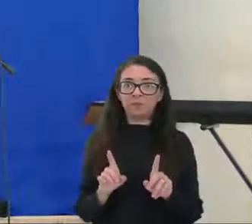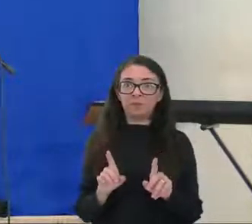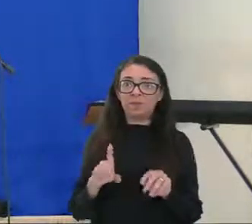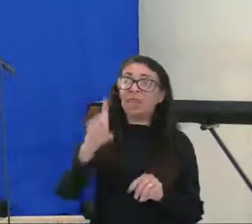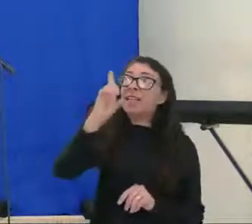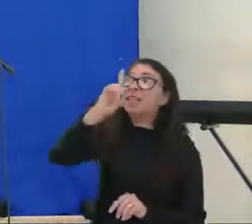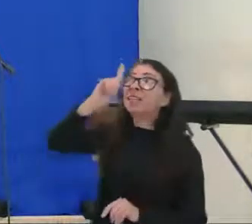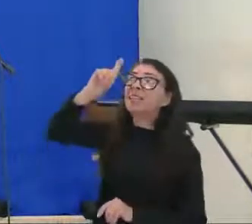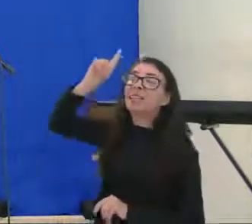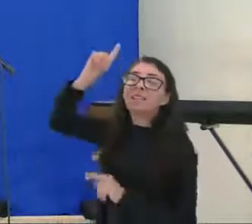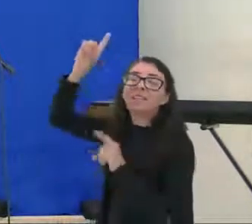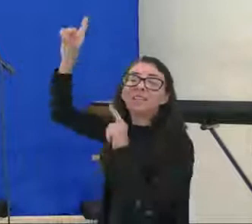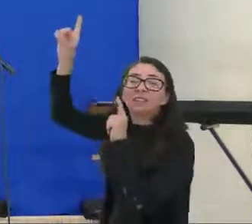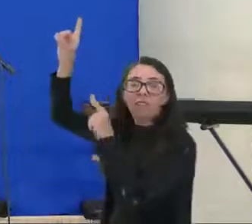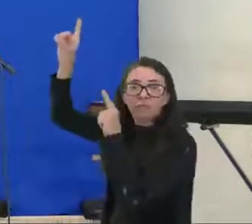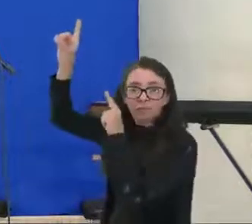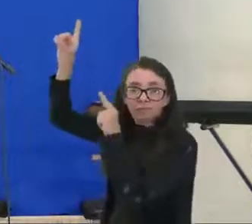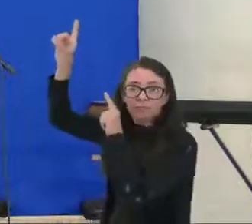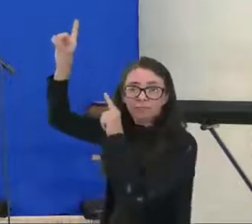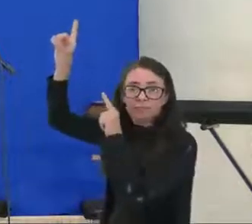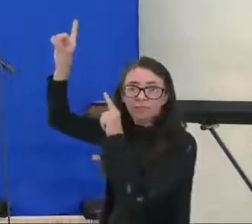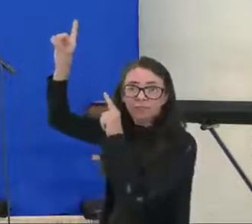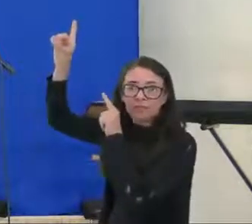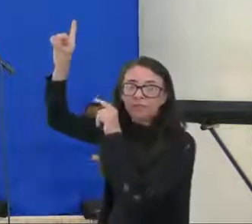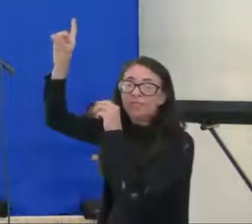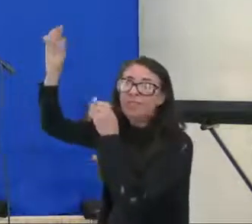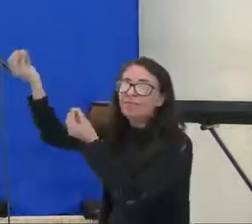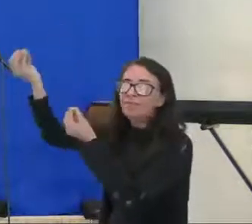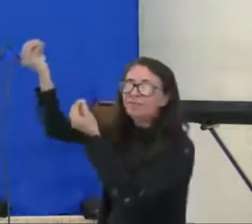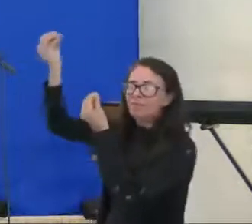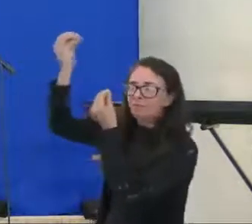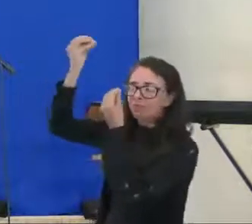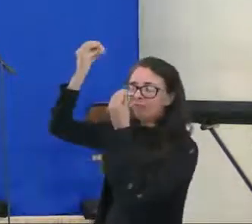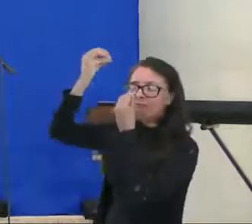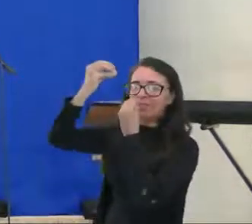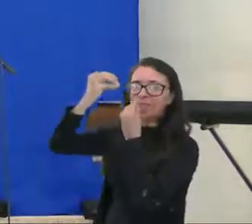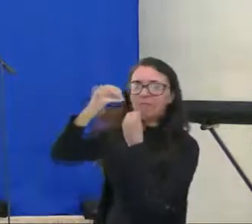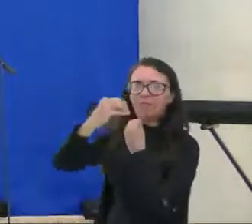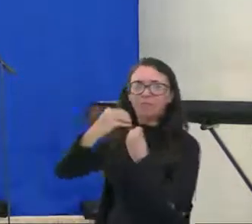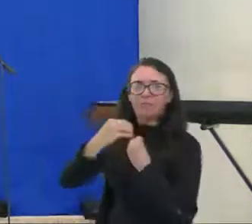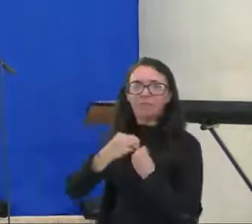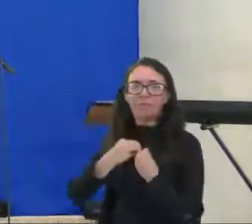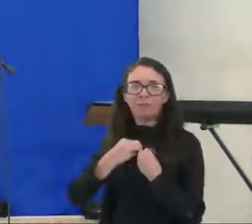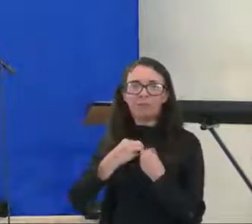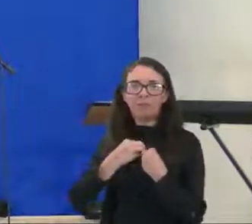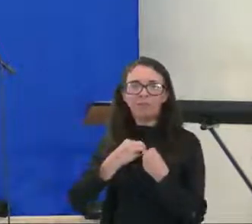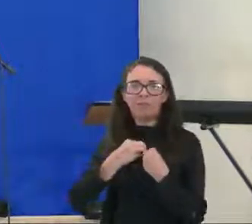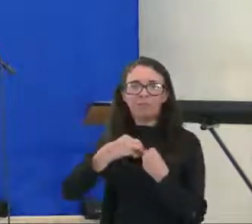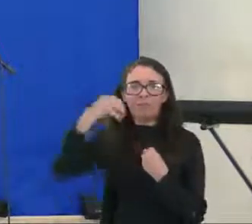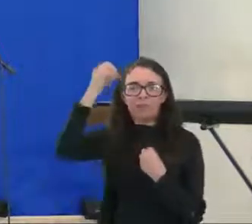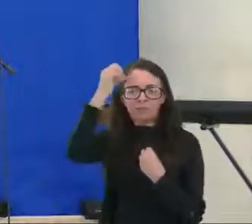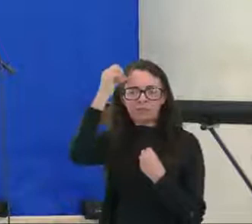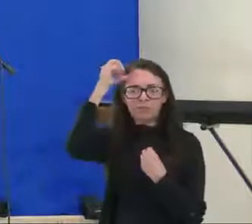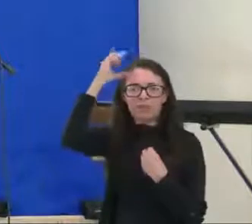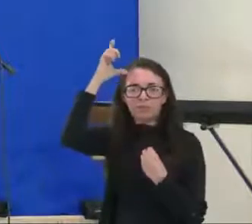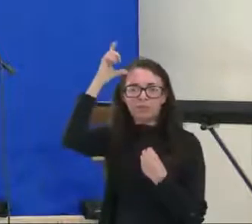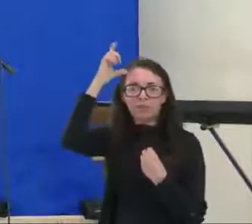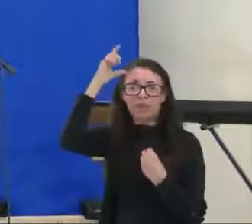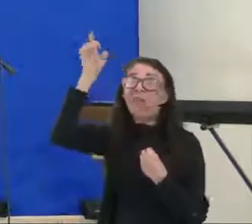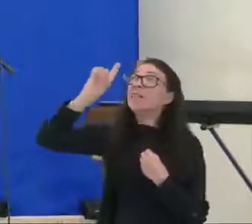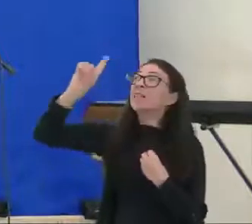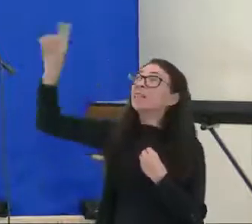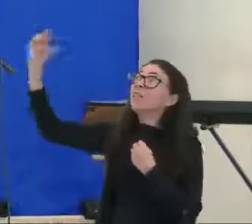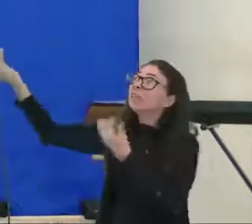Ele se dá a si mesmo. Não é alguma coisa para nós, não. Ele dá a si mesmo. O próprio Espírito que habita em nós.